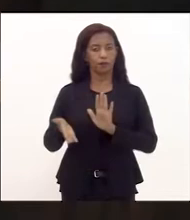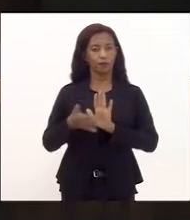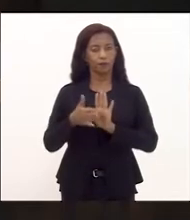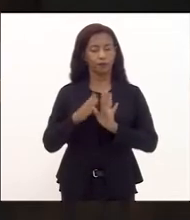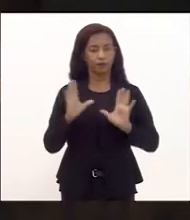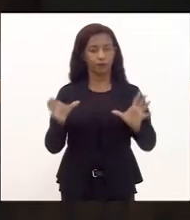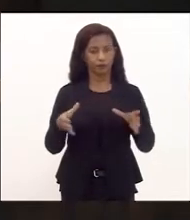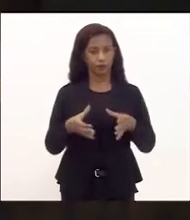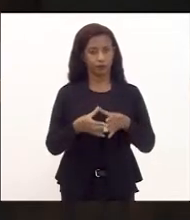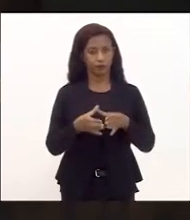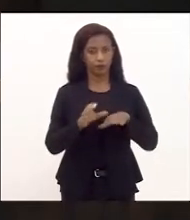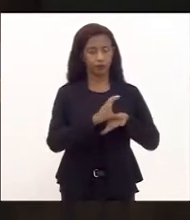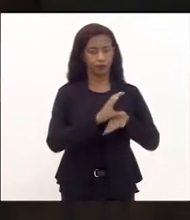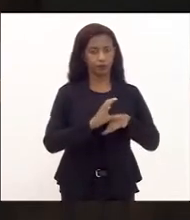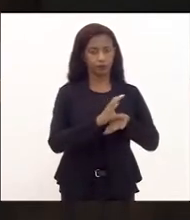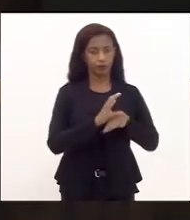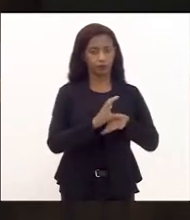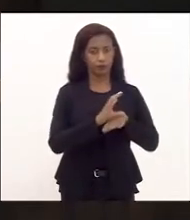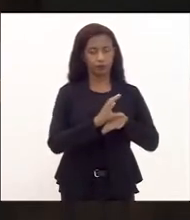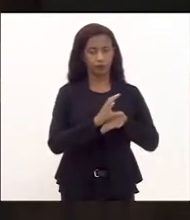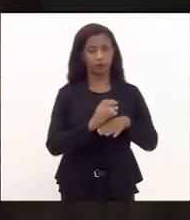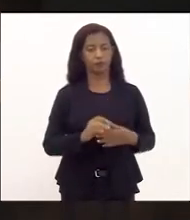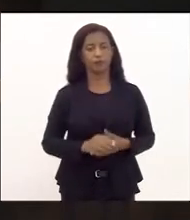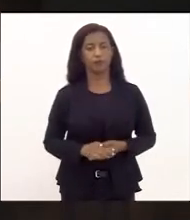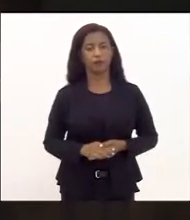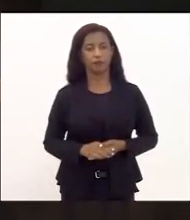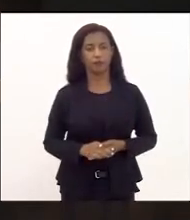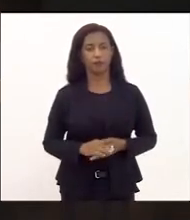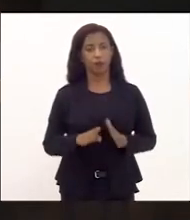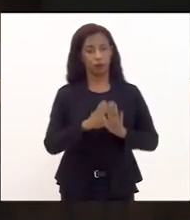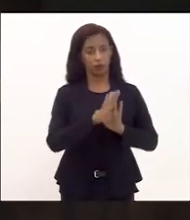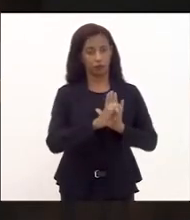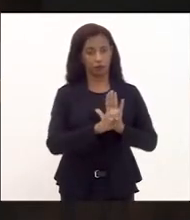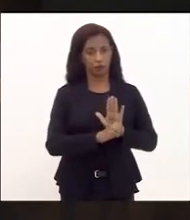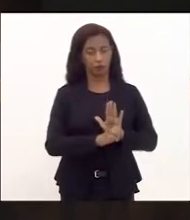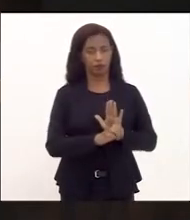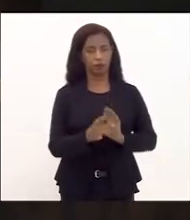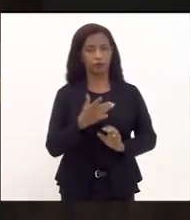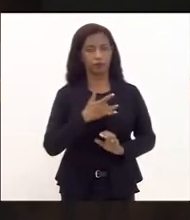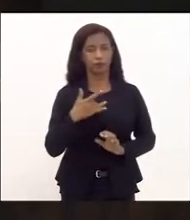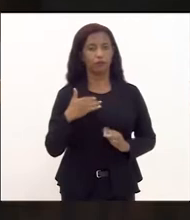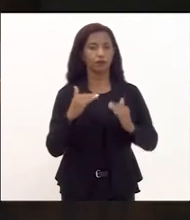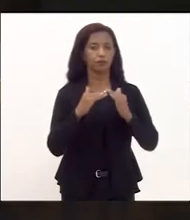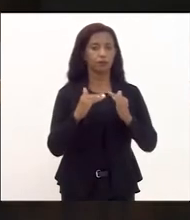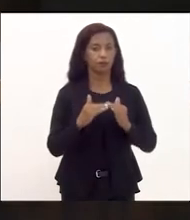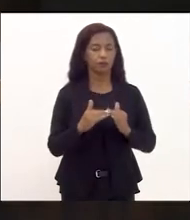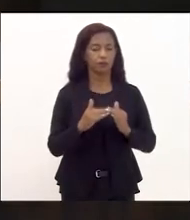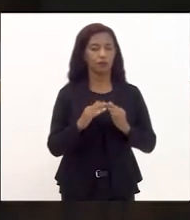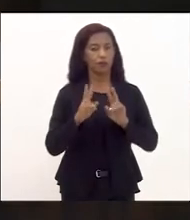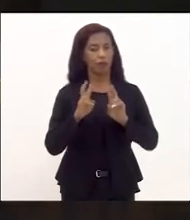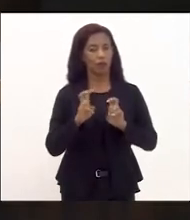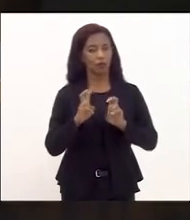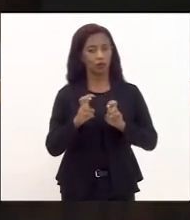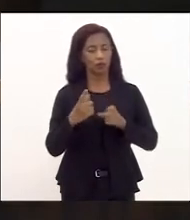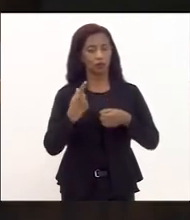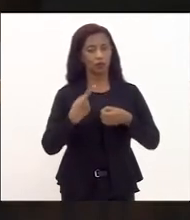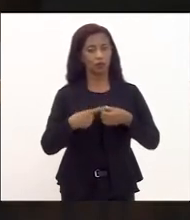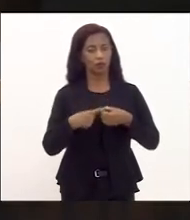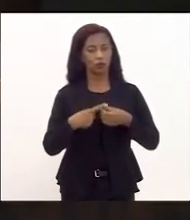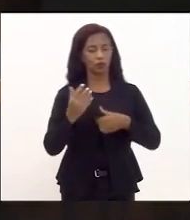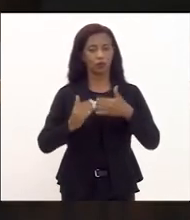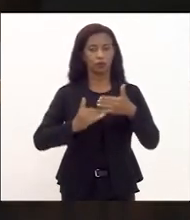Pareceres das comissões de Constituição e Justiça pela constitucionalidade, com emenda. De saúde, favorável. Assuntos municipais